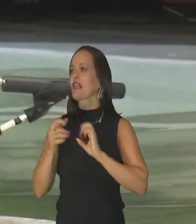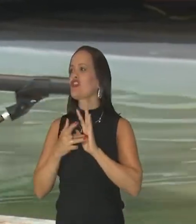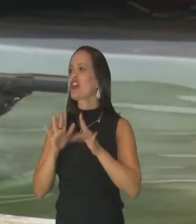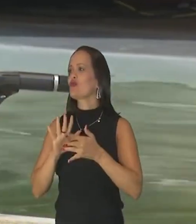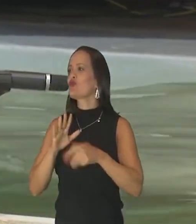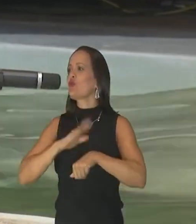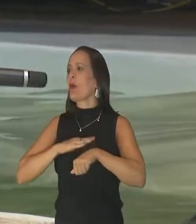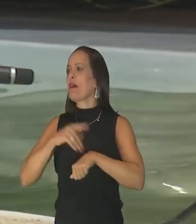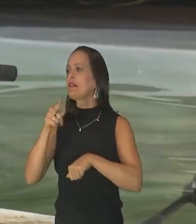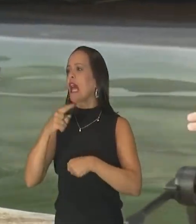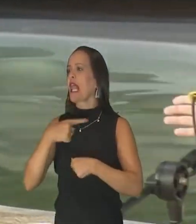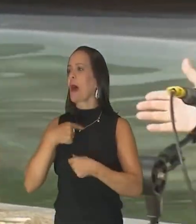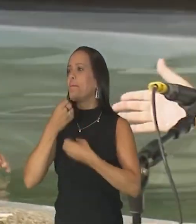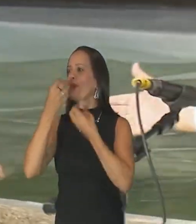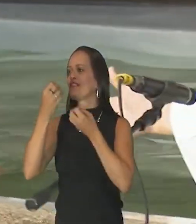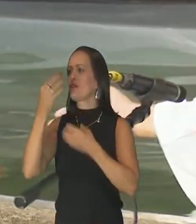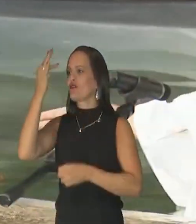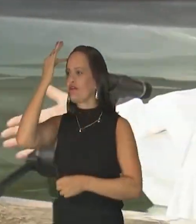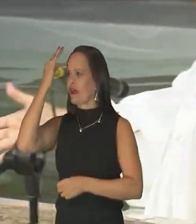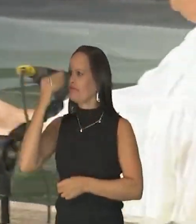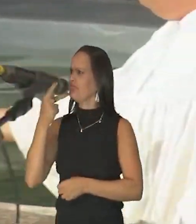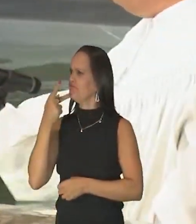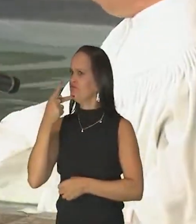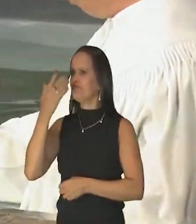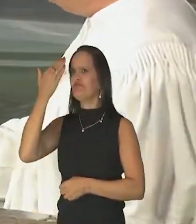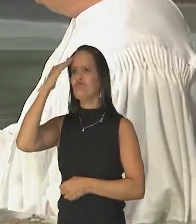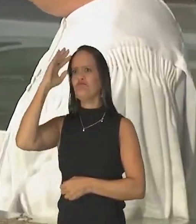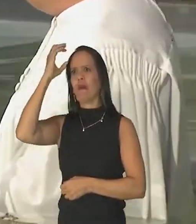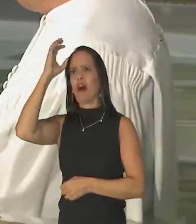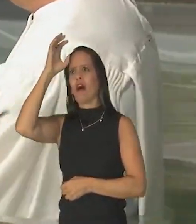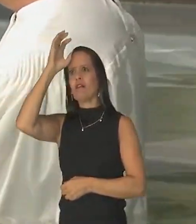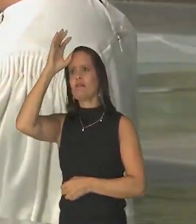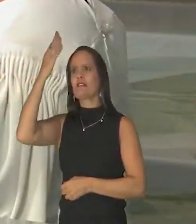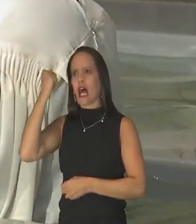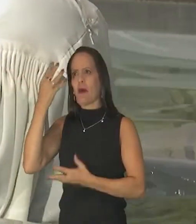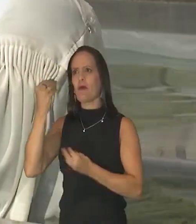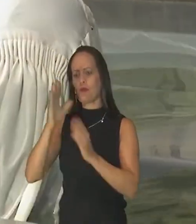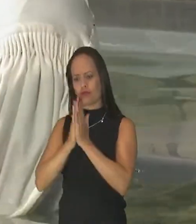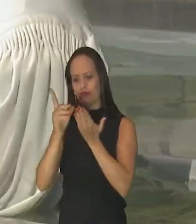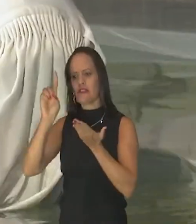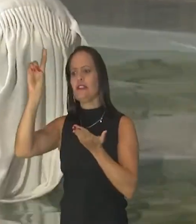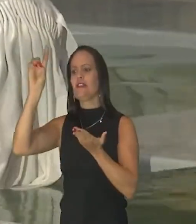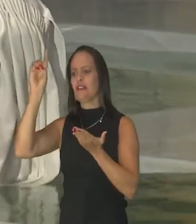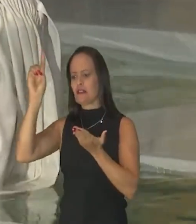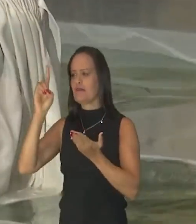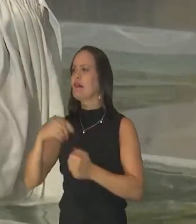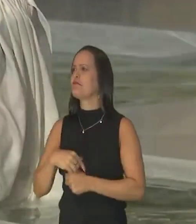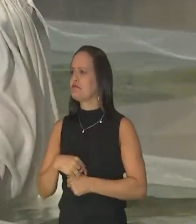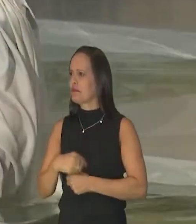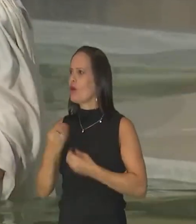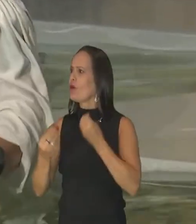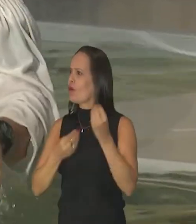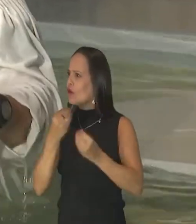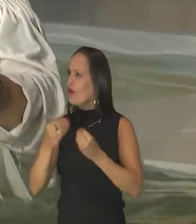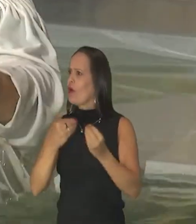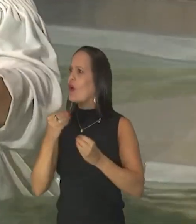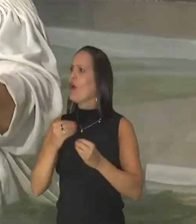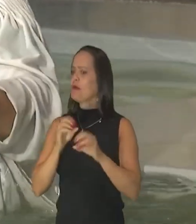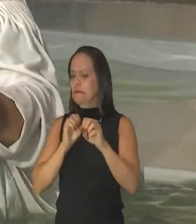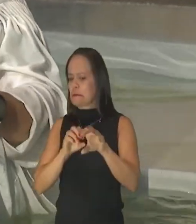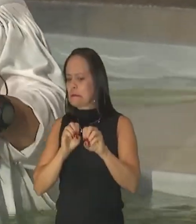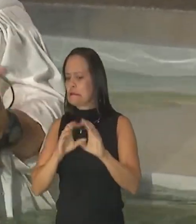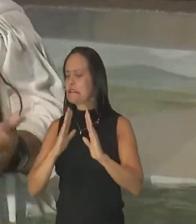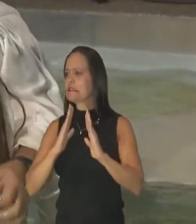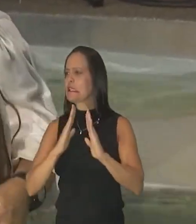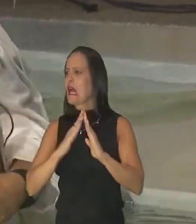dela, pela sua exposição bíblica, a sua convicção ao lado de Cristo, pela instrução que ela recebe em casa